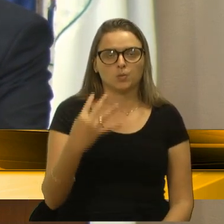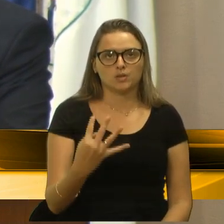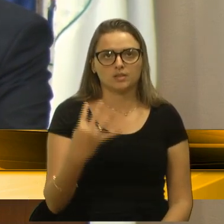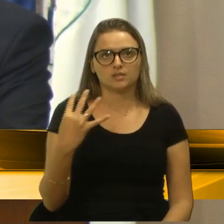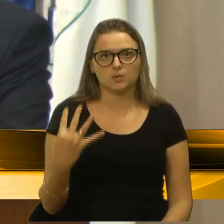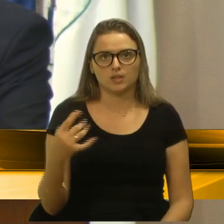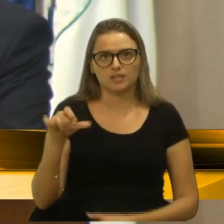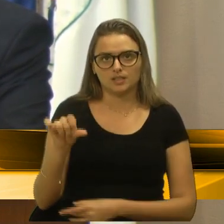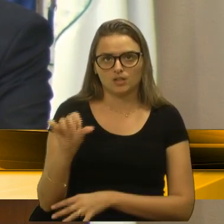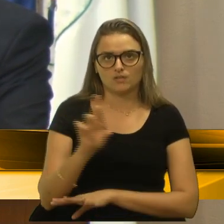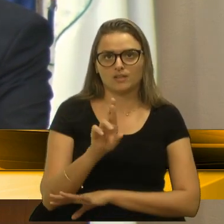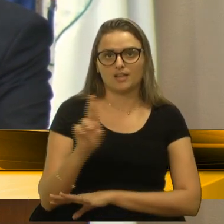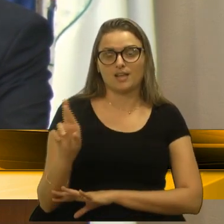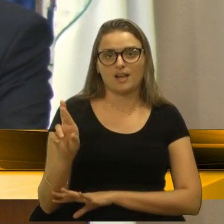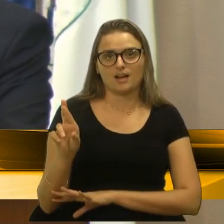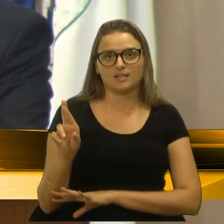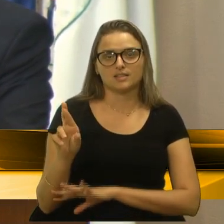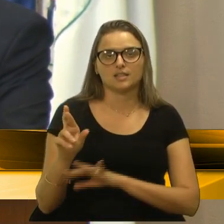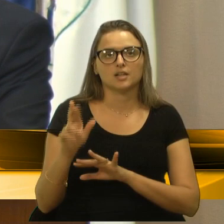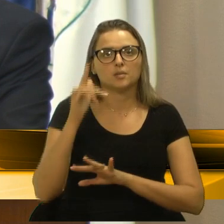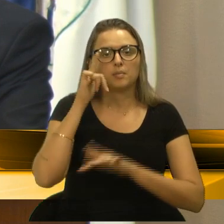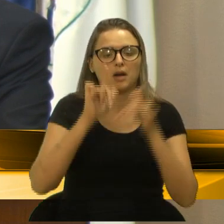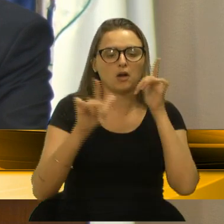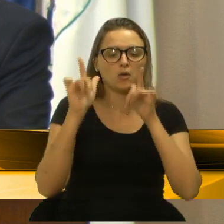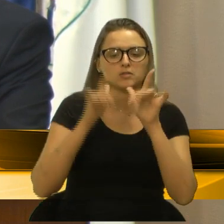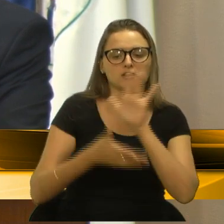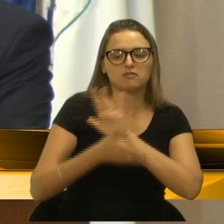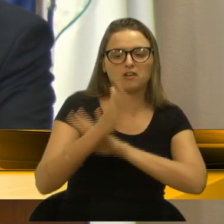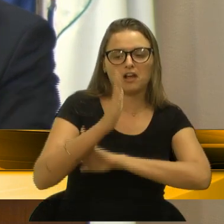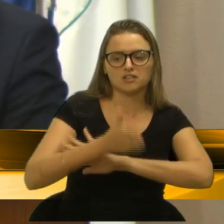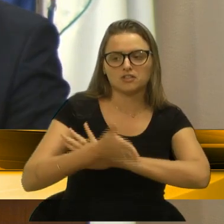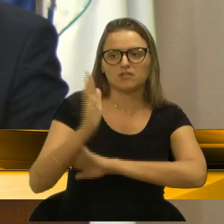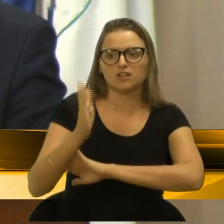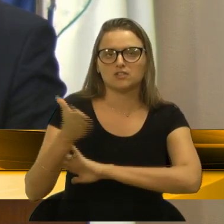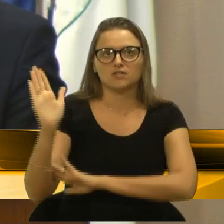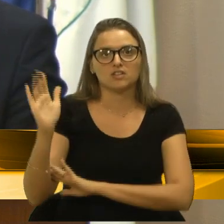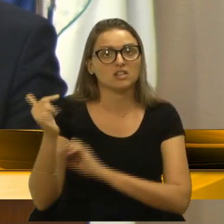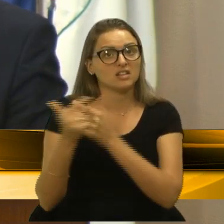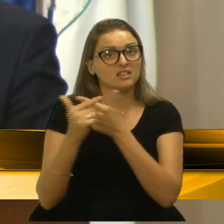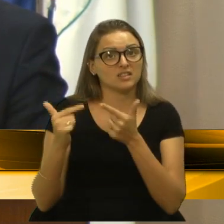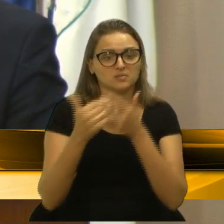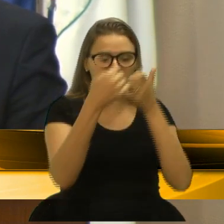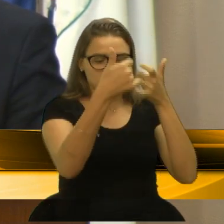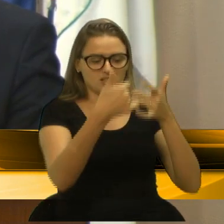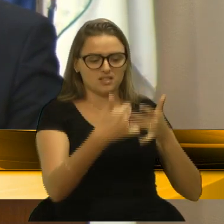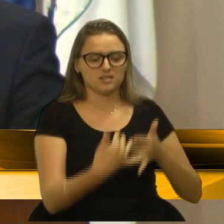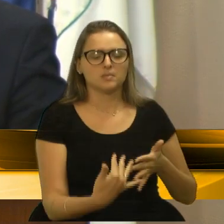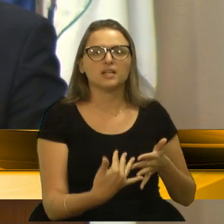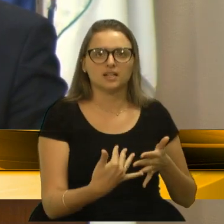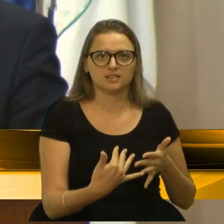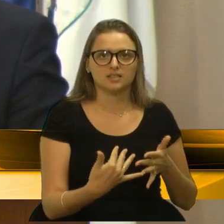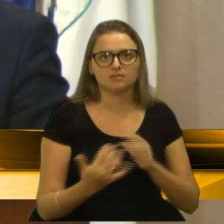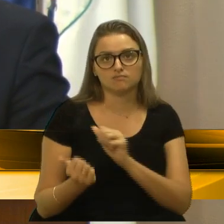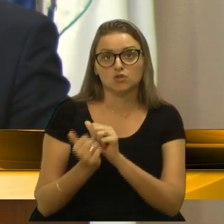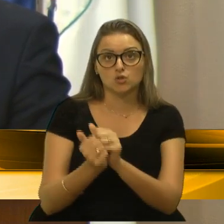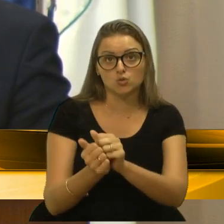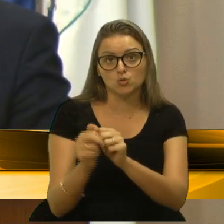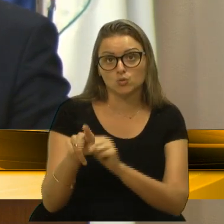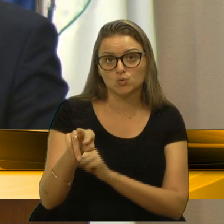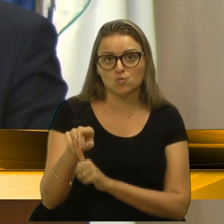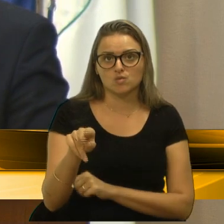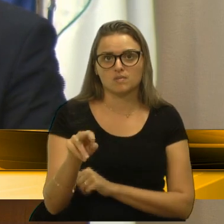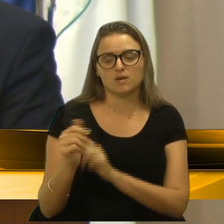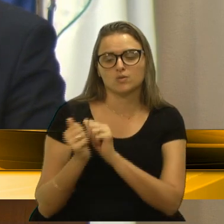R$41.449 de diárias, sem a devida prestação de contas das suas viagens com seu irmão.